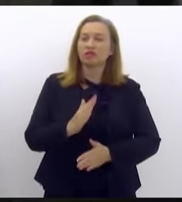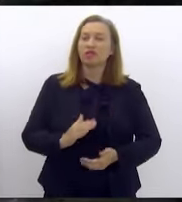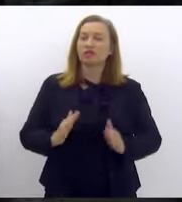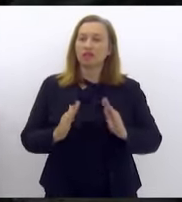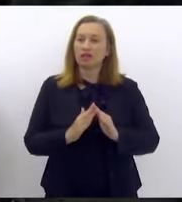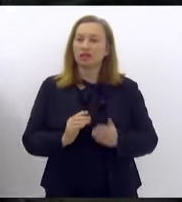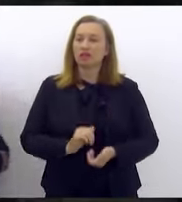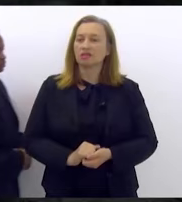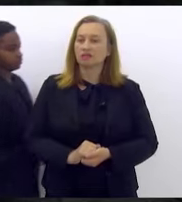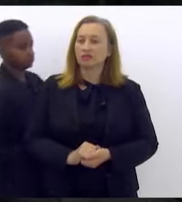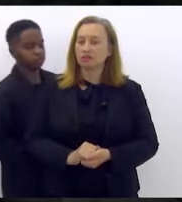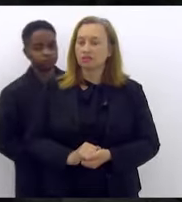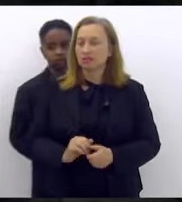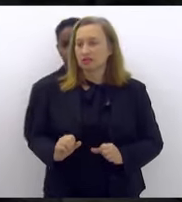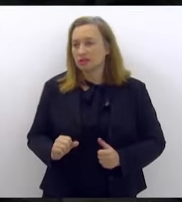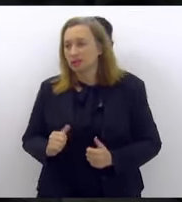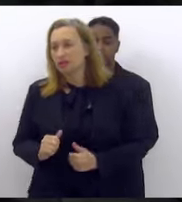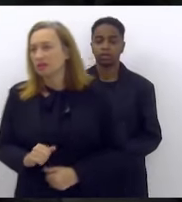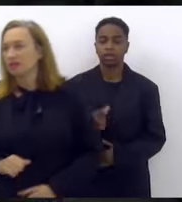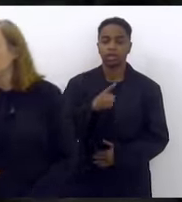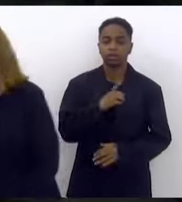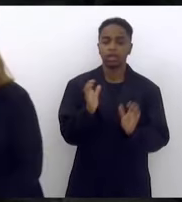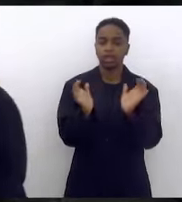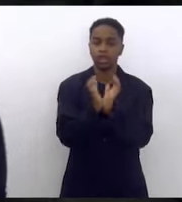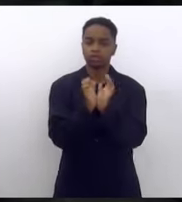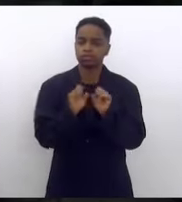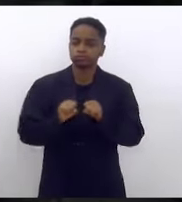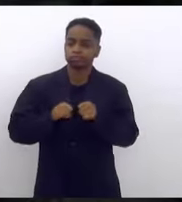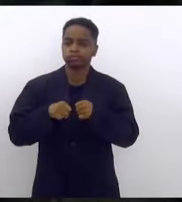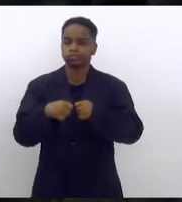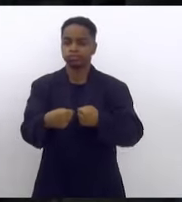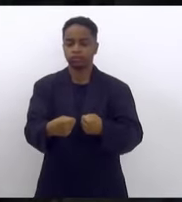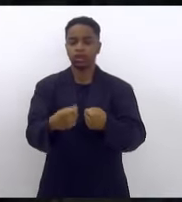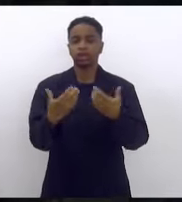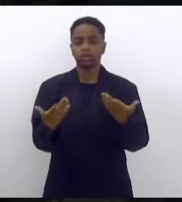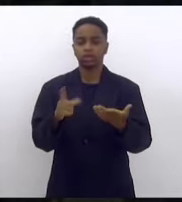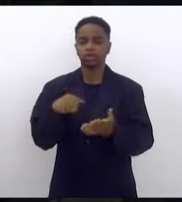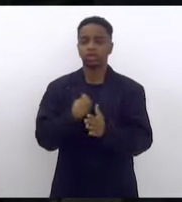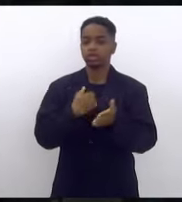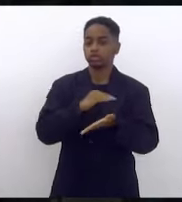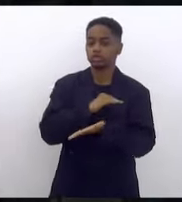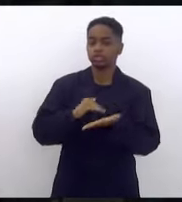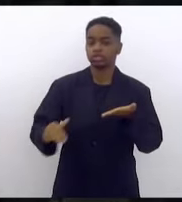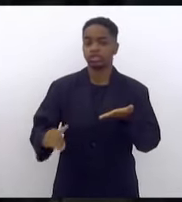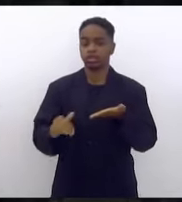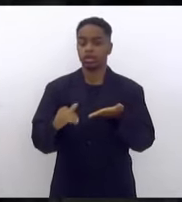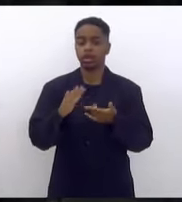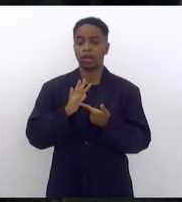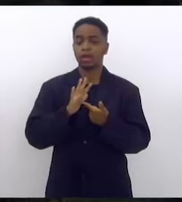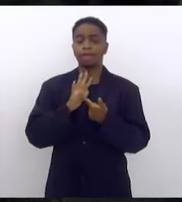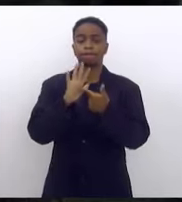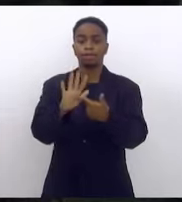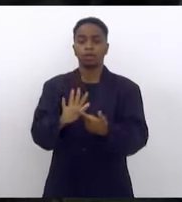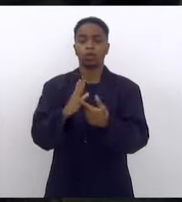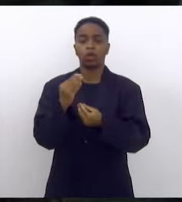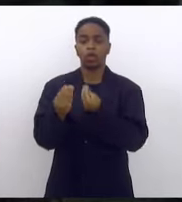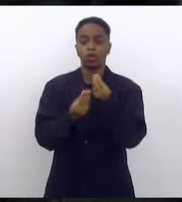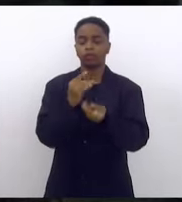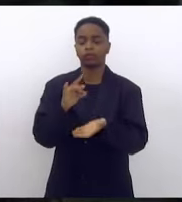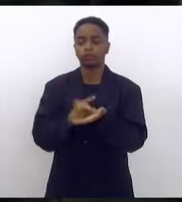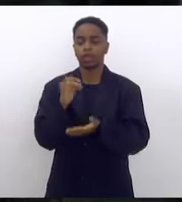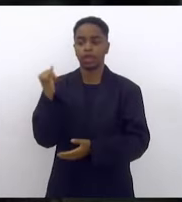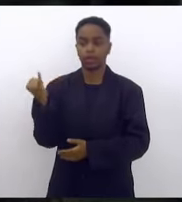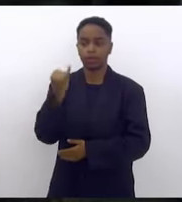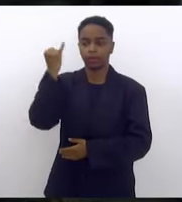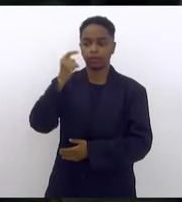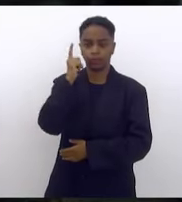um esforço coletivo para essa lei, então a gente retira o destaque dizendo da importância de